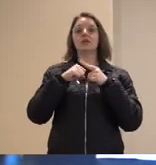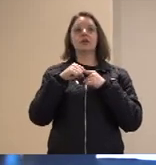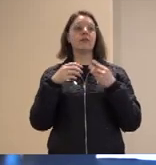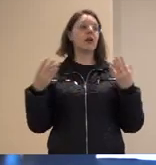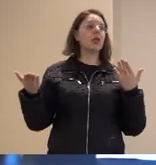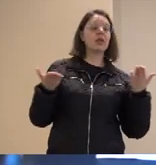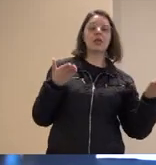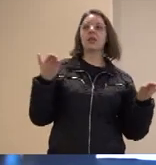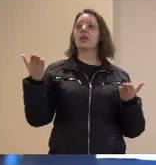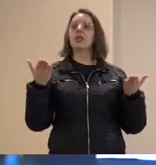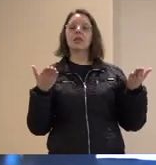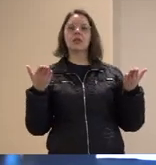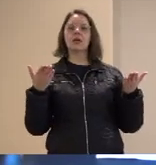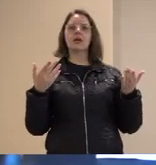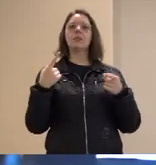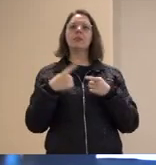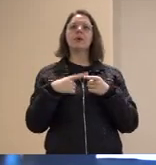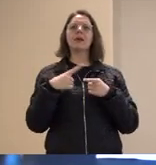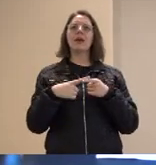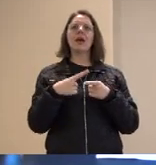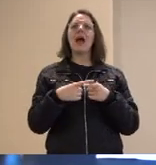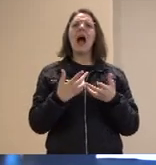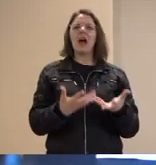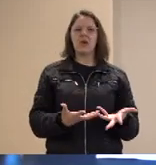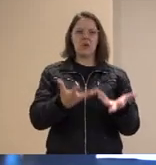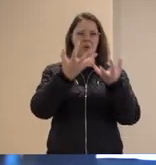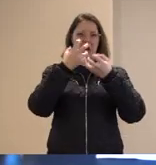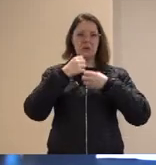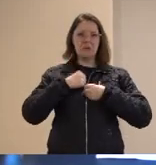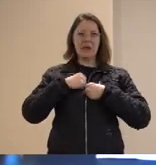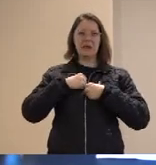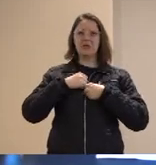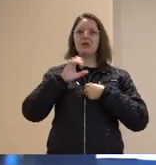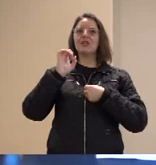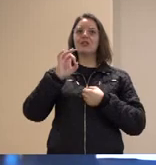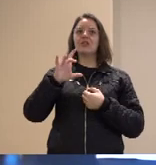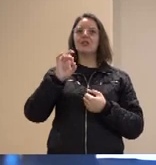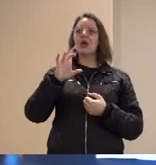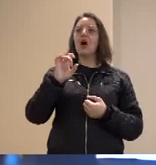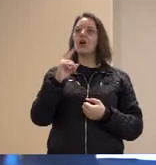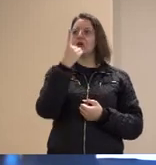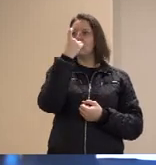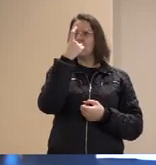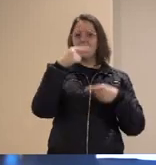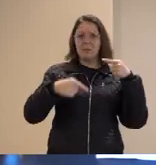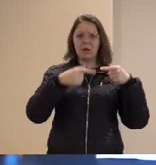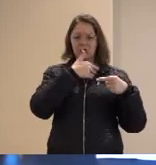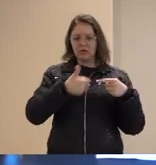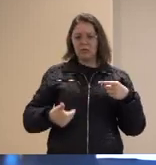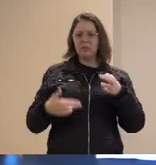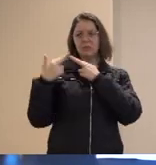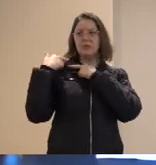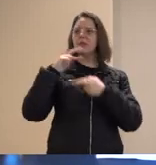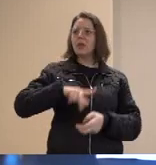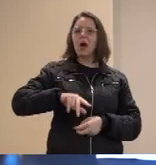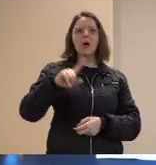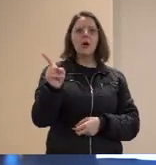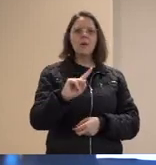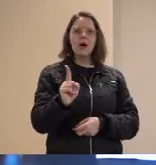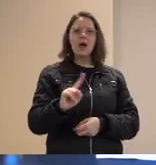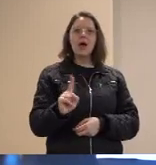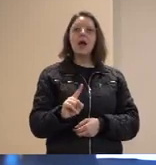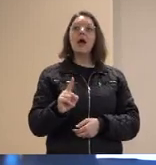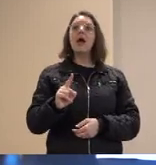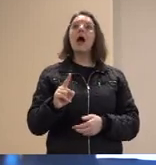se acolhimento fosse uma responsabilidade de uma política pública só. E não é, é responsabilidade